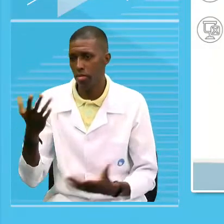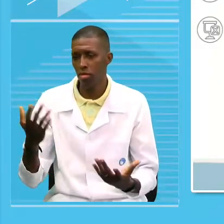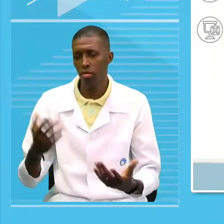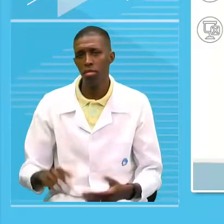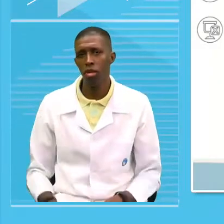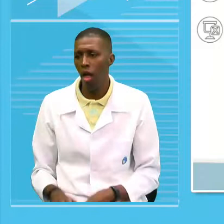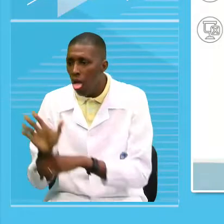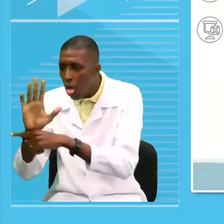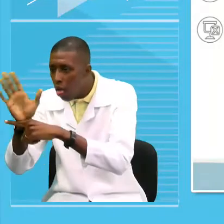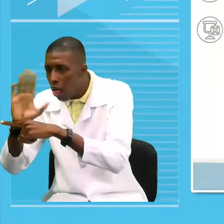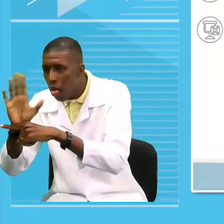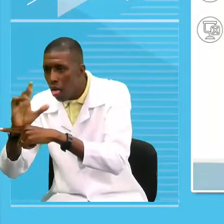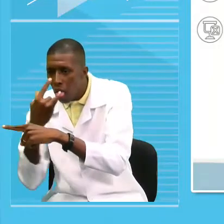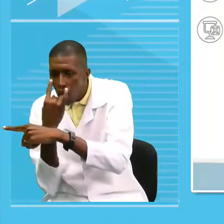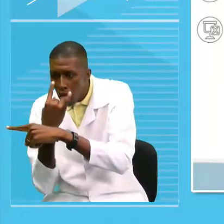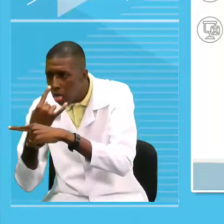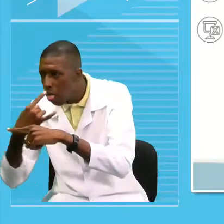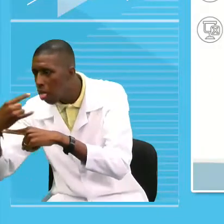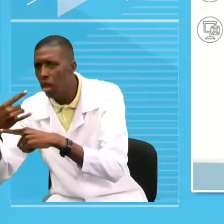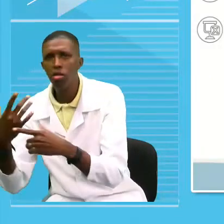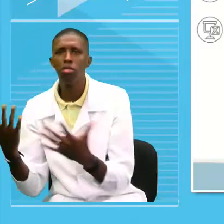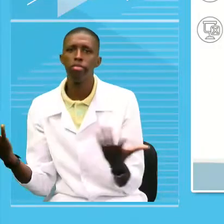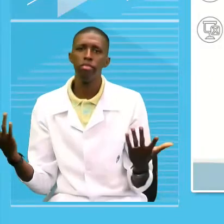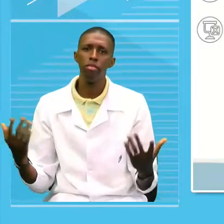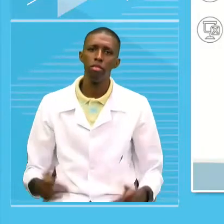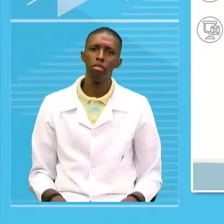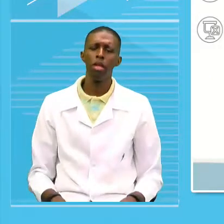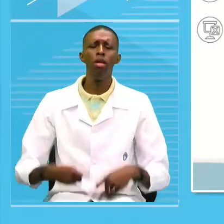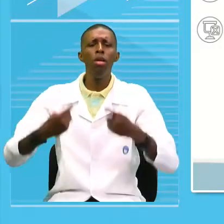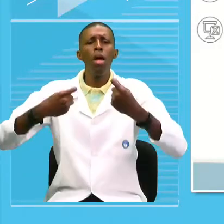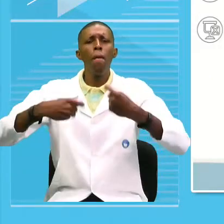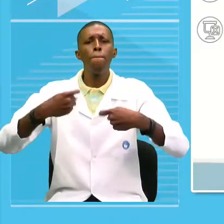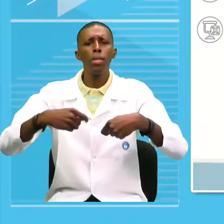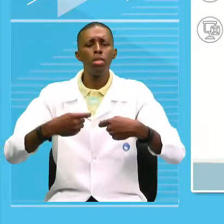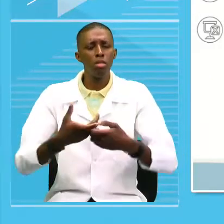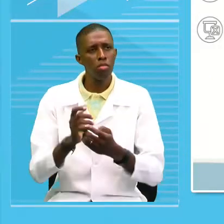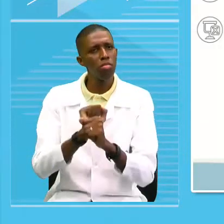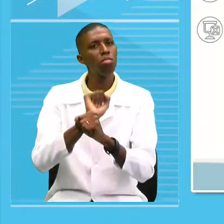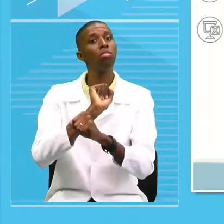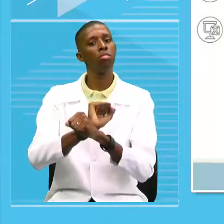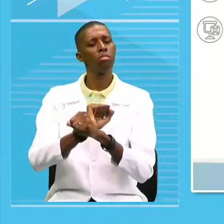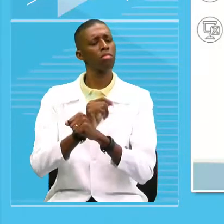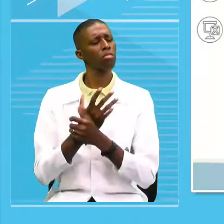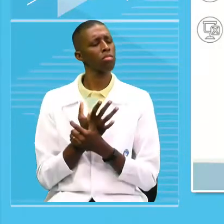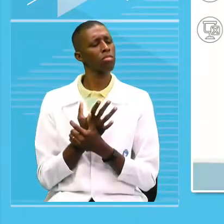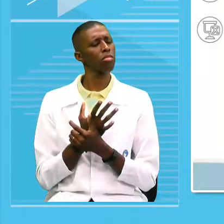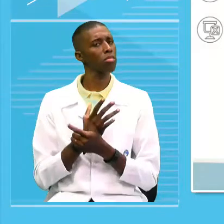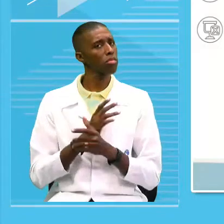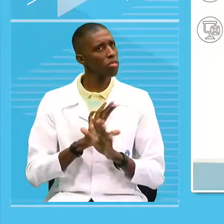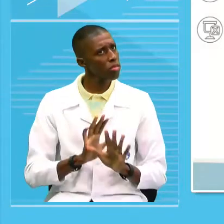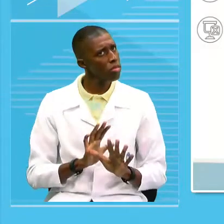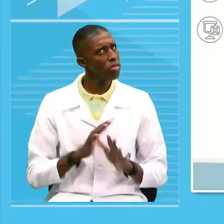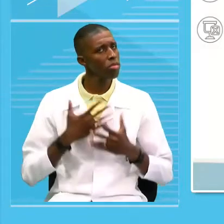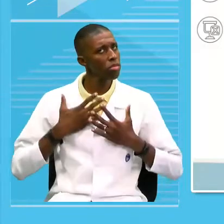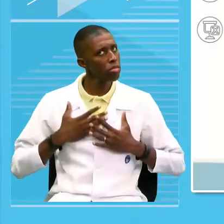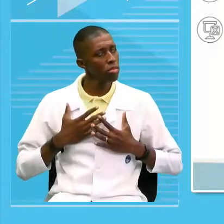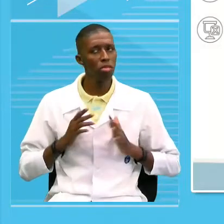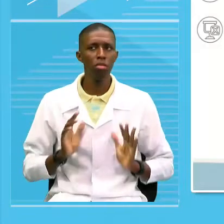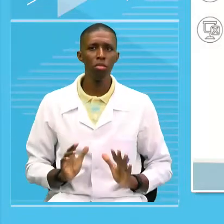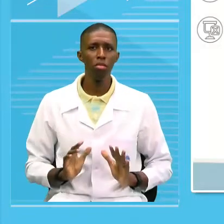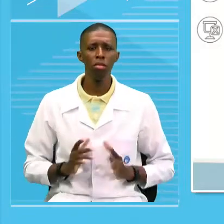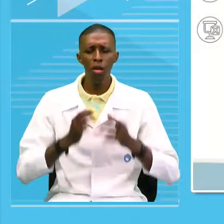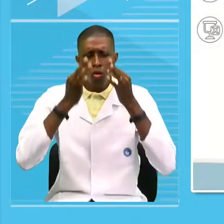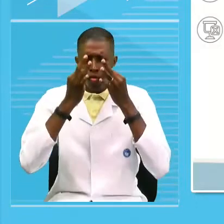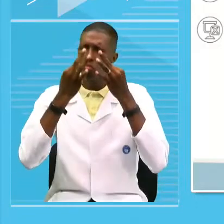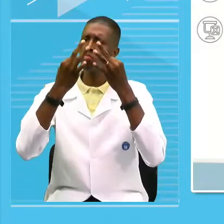que você que você Desenvolva o seu foco que você se concentre em algo que você esteja fazendo ali